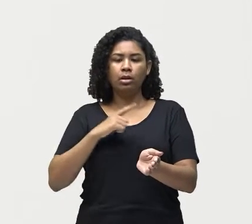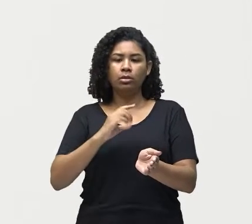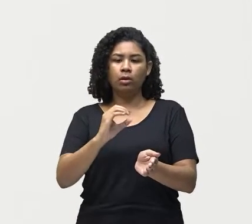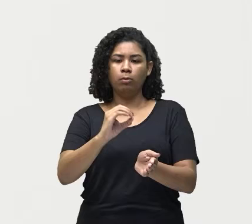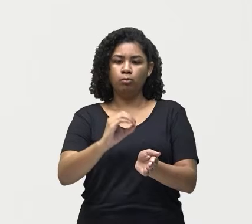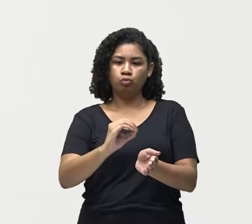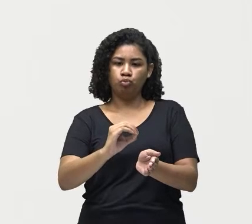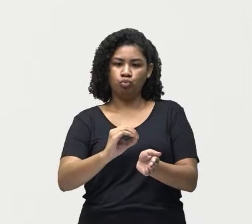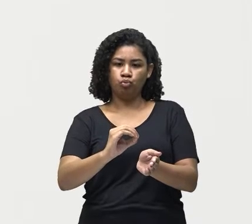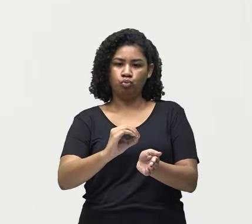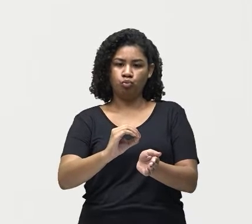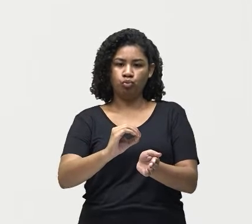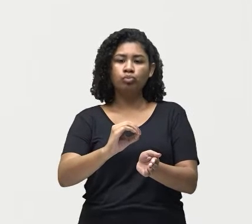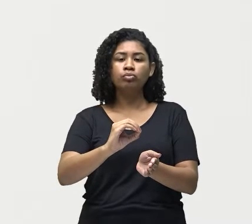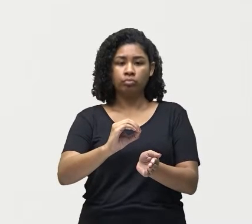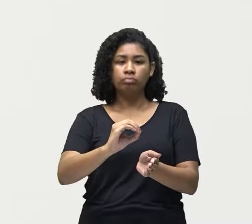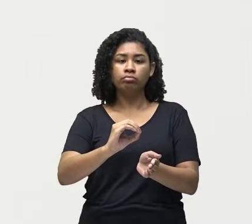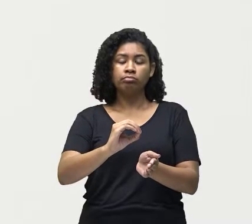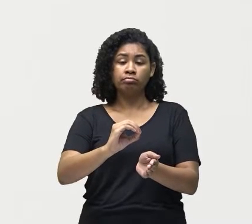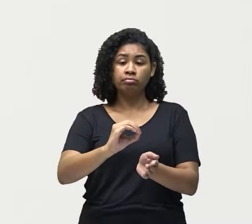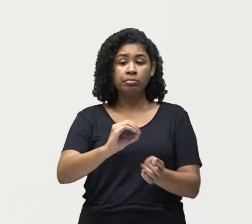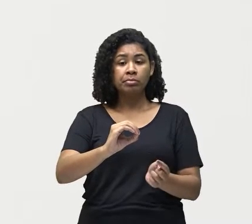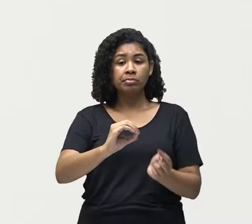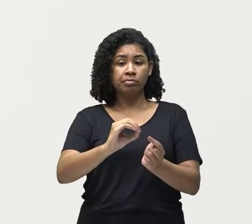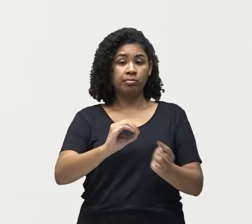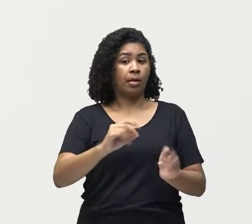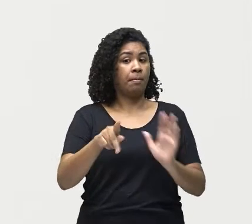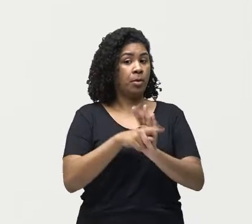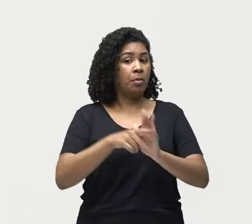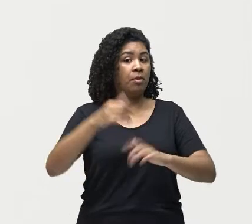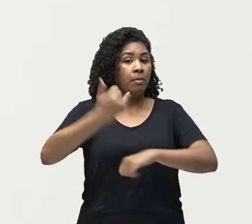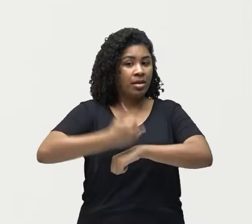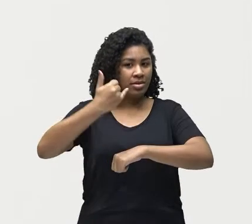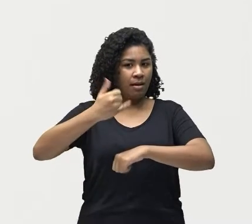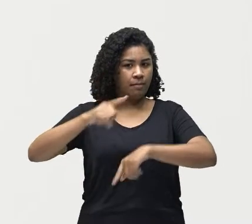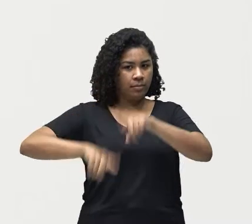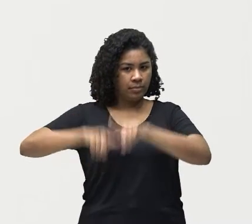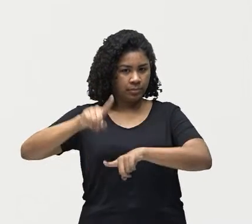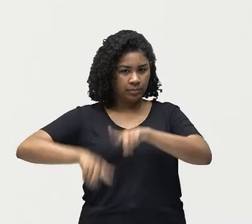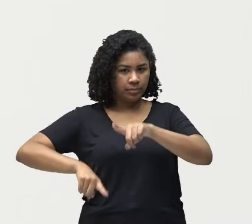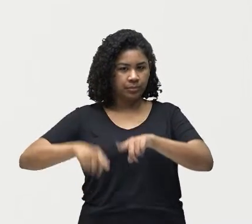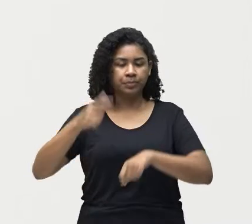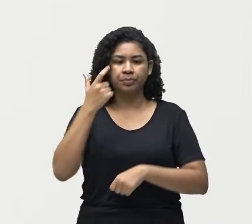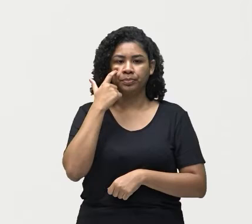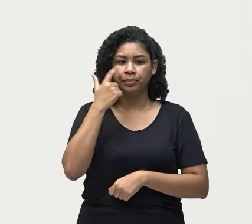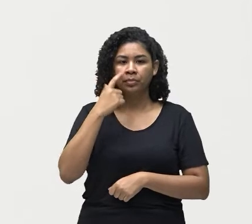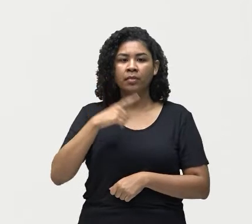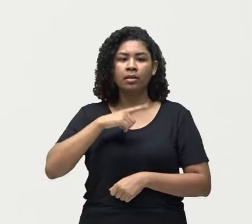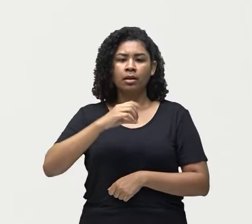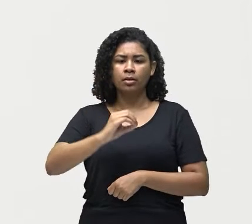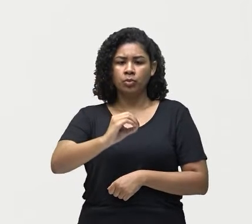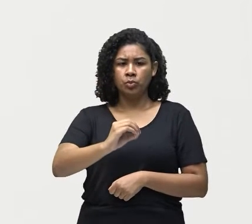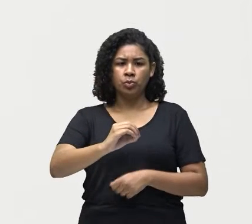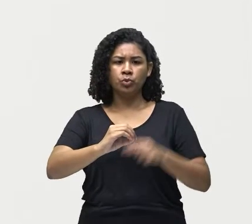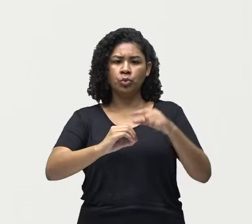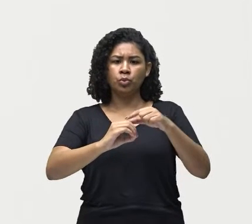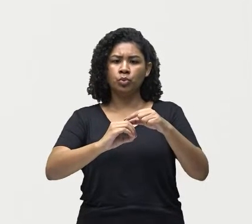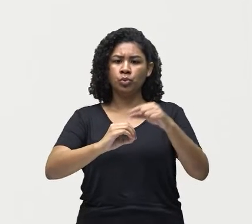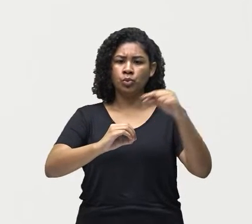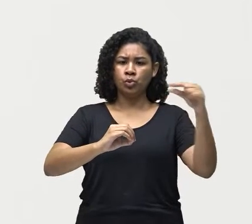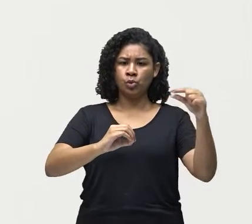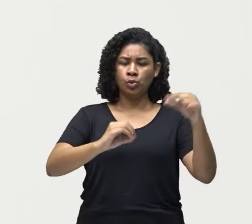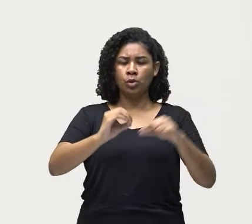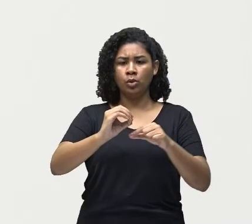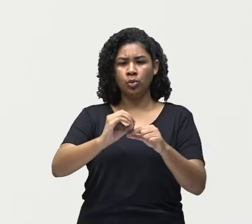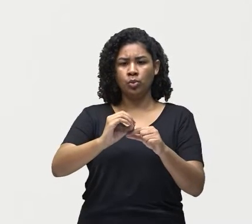ou uma bolinha de metal. E nessa bolinha de metal eu tenho duas estruturas aqui, como se fosse um L. Quando ocorre